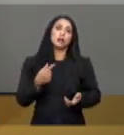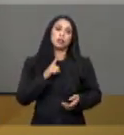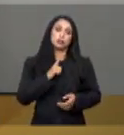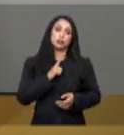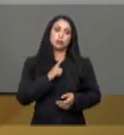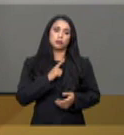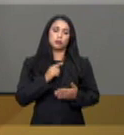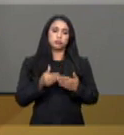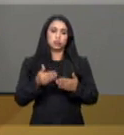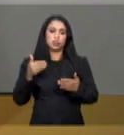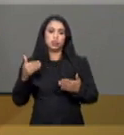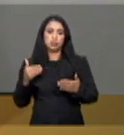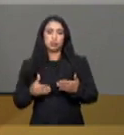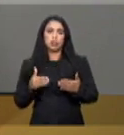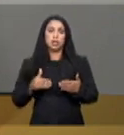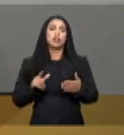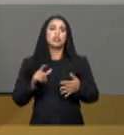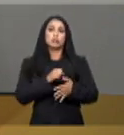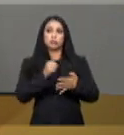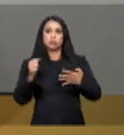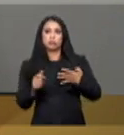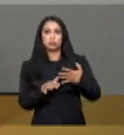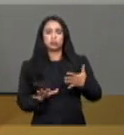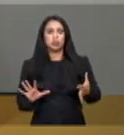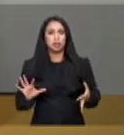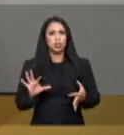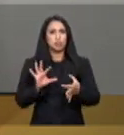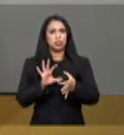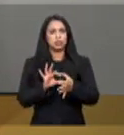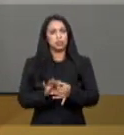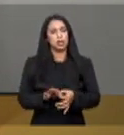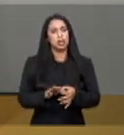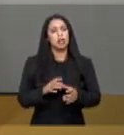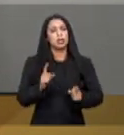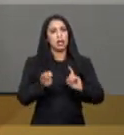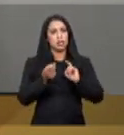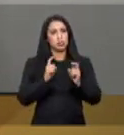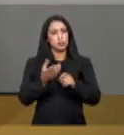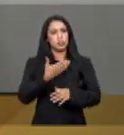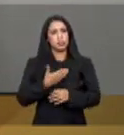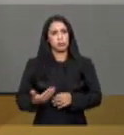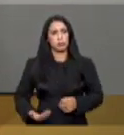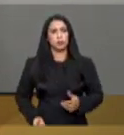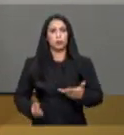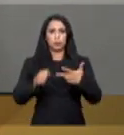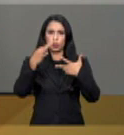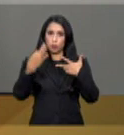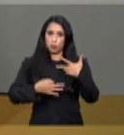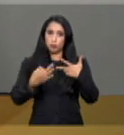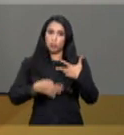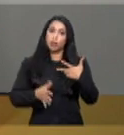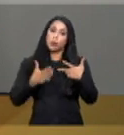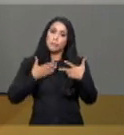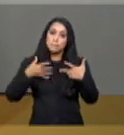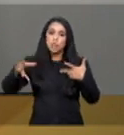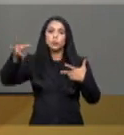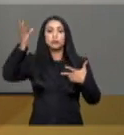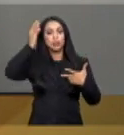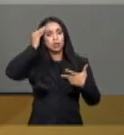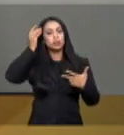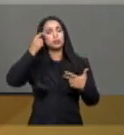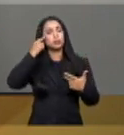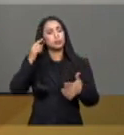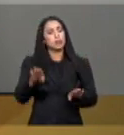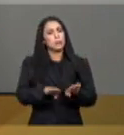efeitos erga omnes e vinculante aos órgãos da administração pública e ao Poder Judiciário, Na minha compreensão, recomendo